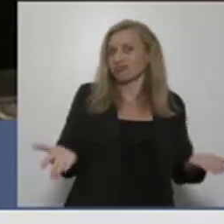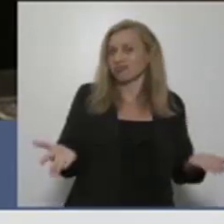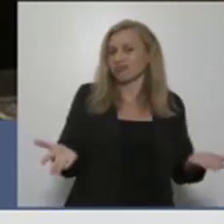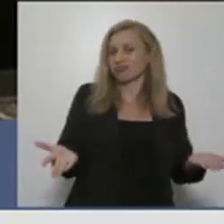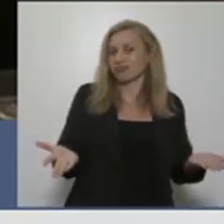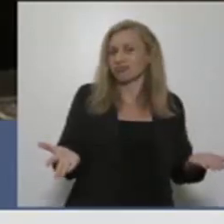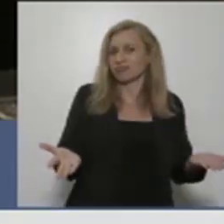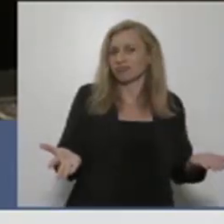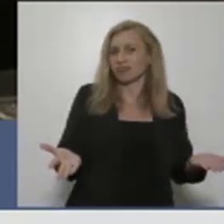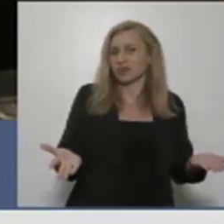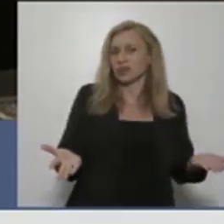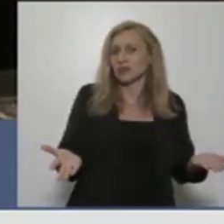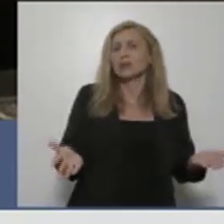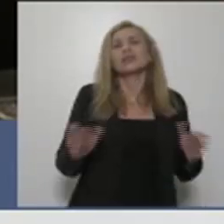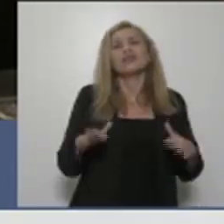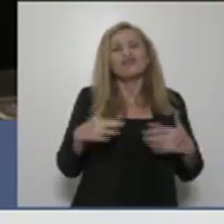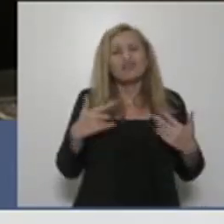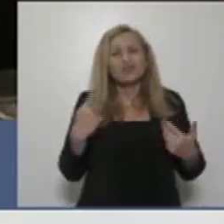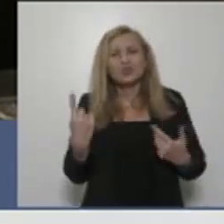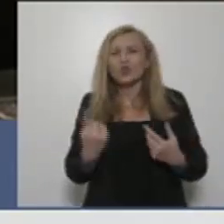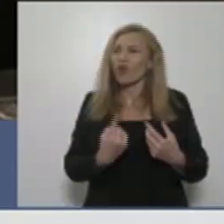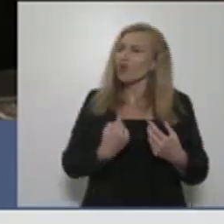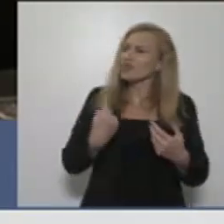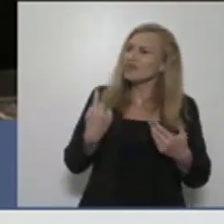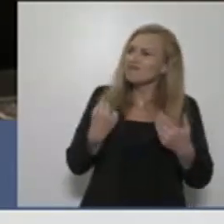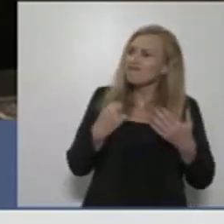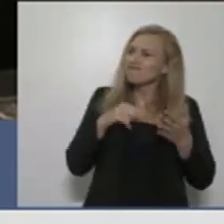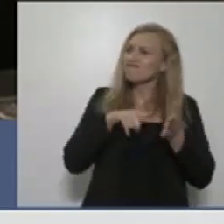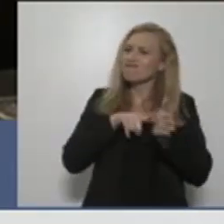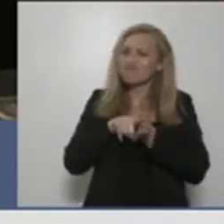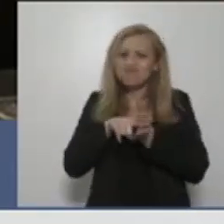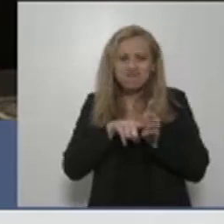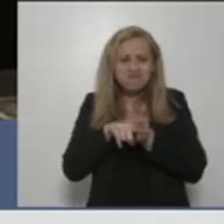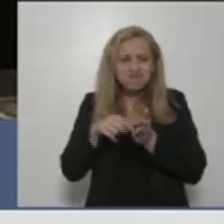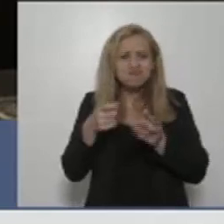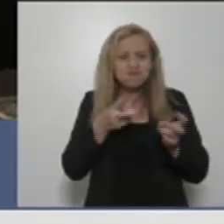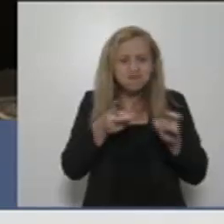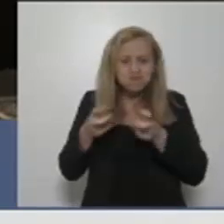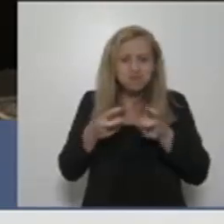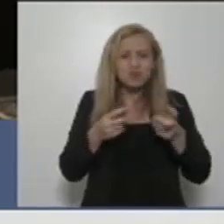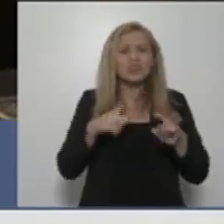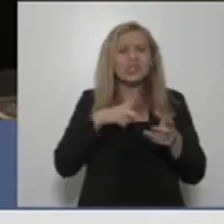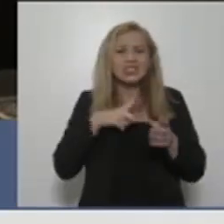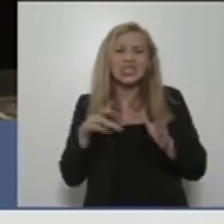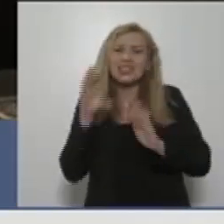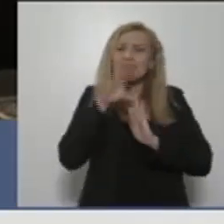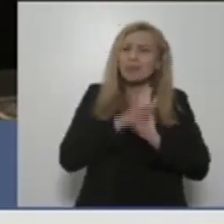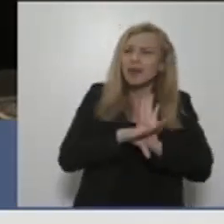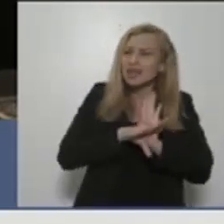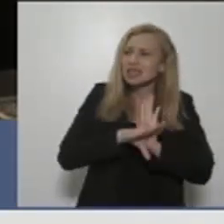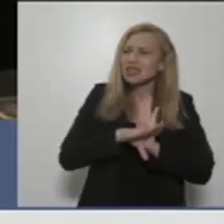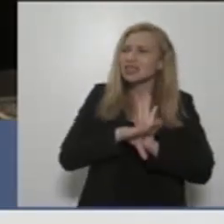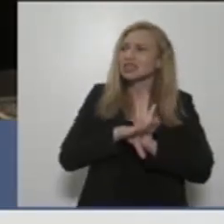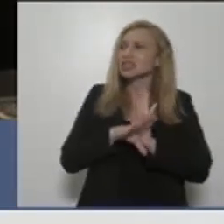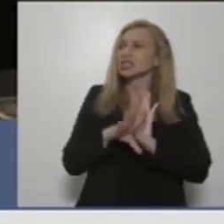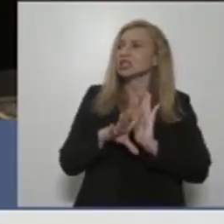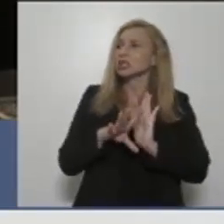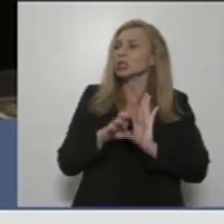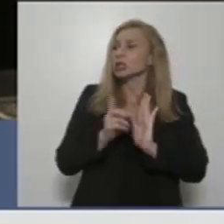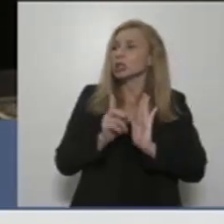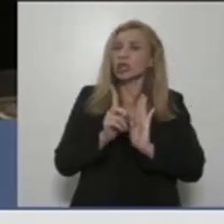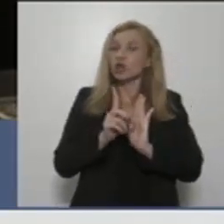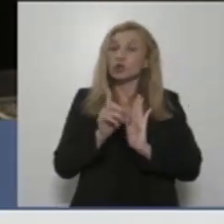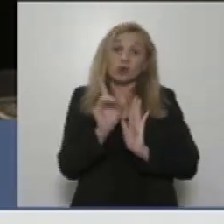E aí a gente verificar que existem emendas, e que não são